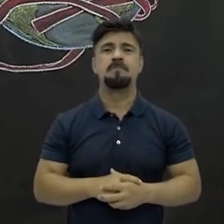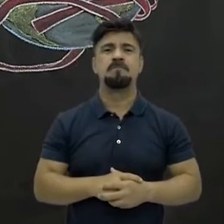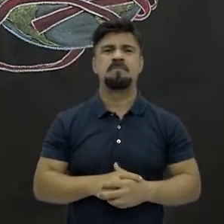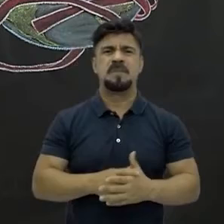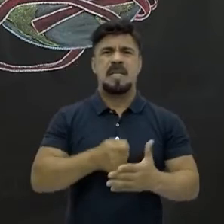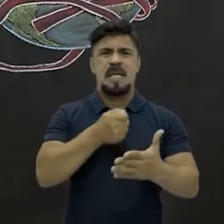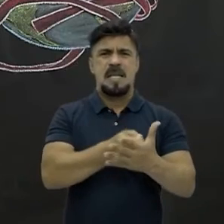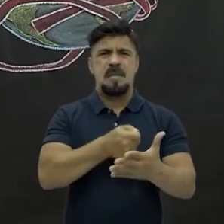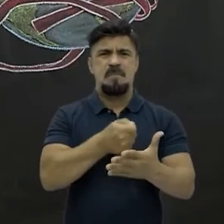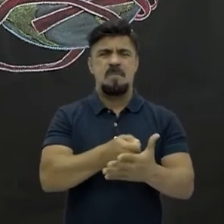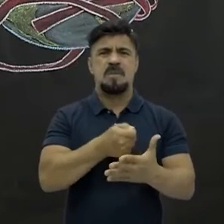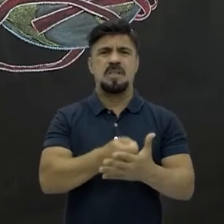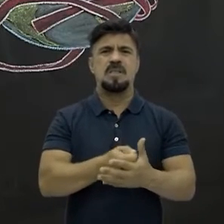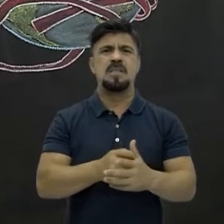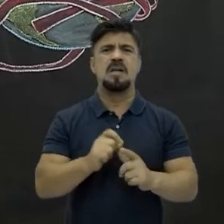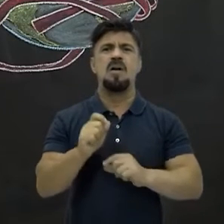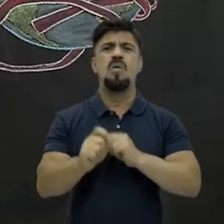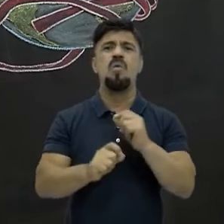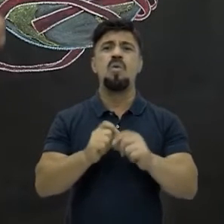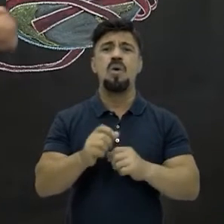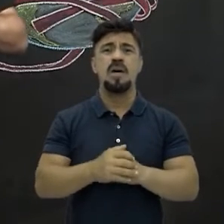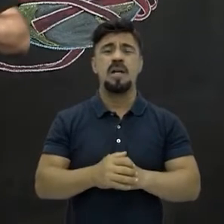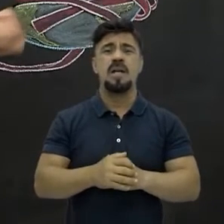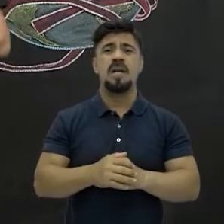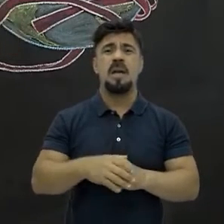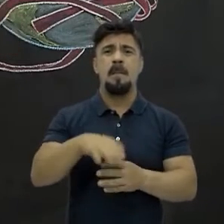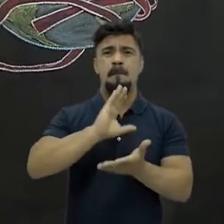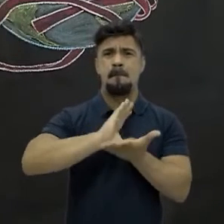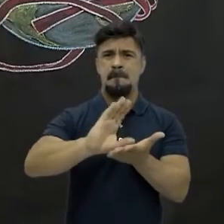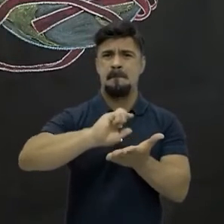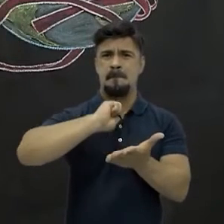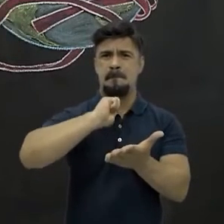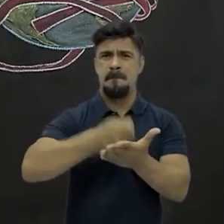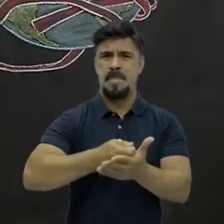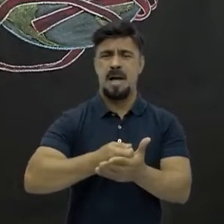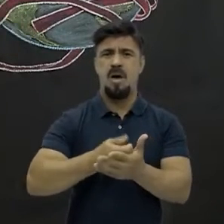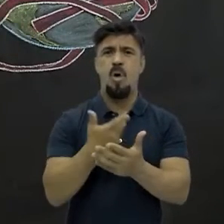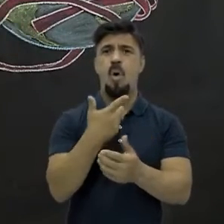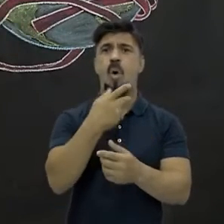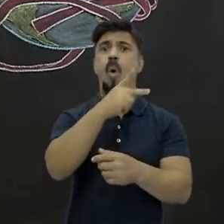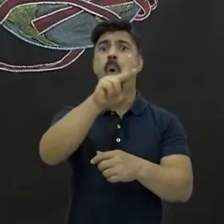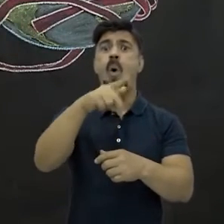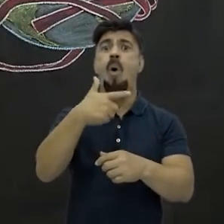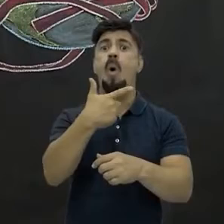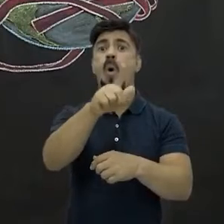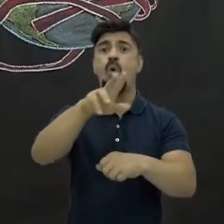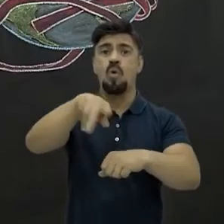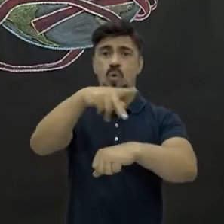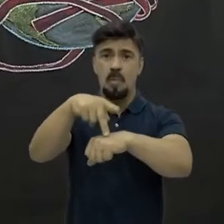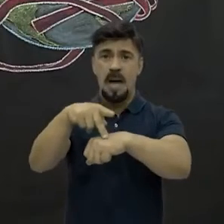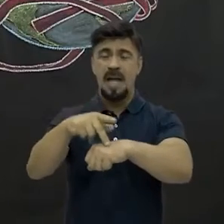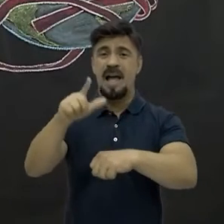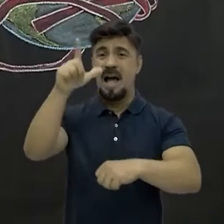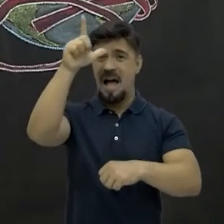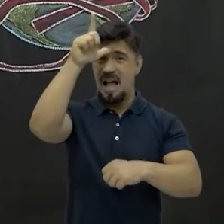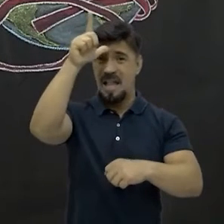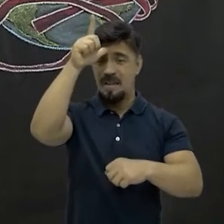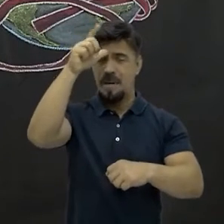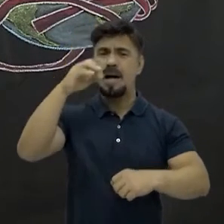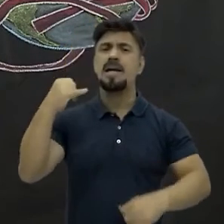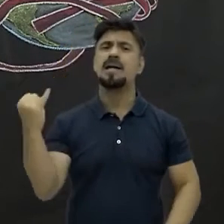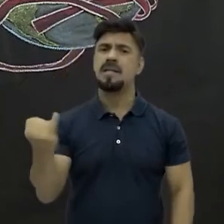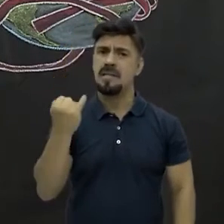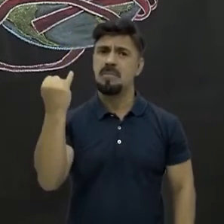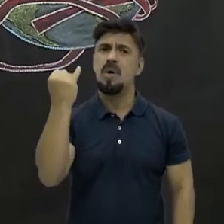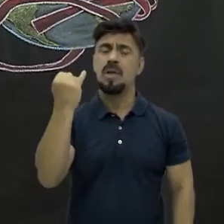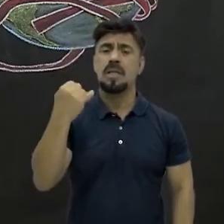imposições de taxas, tributos a serem pagas para outros países. Claro, a Alemanha era um país importante,